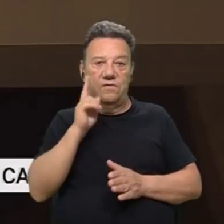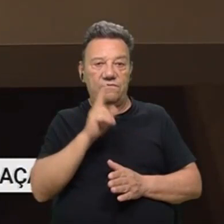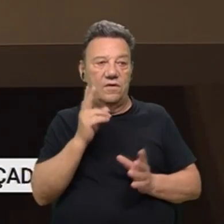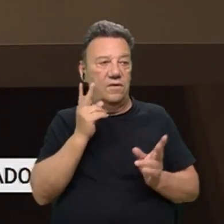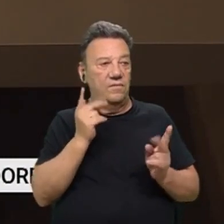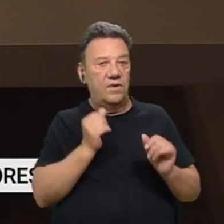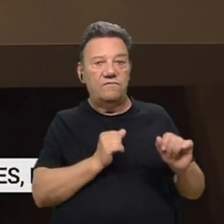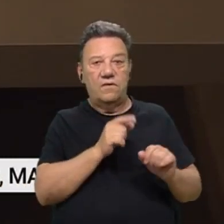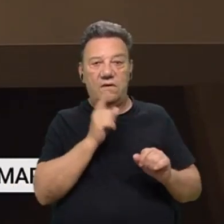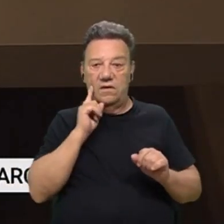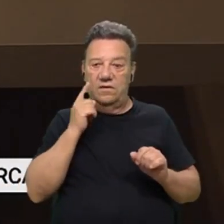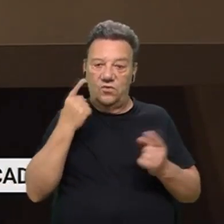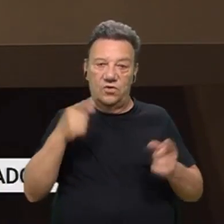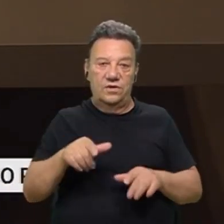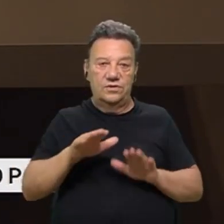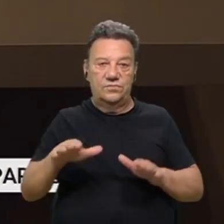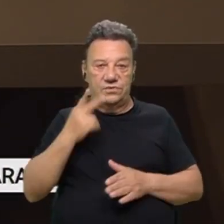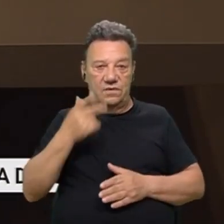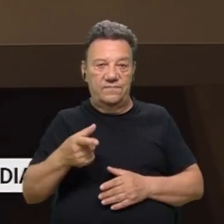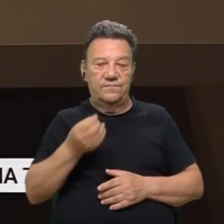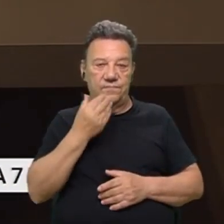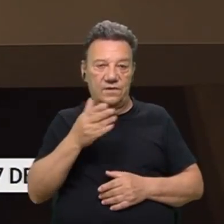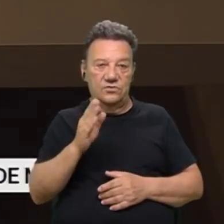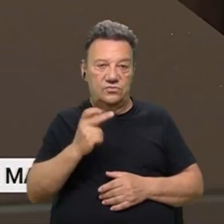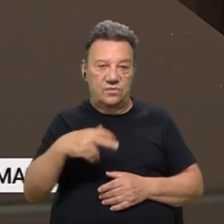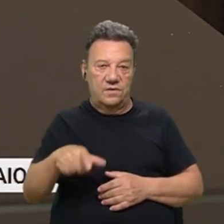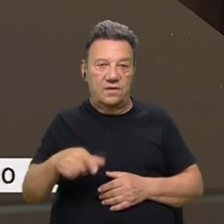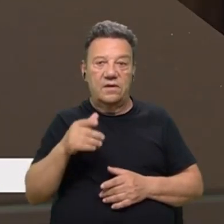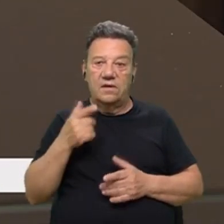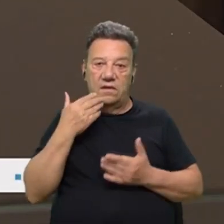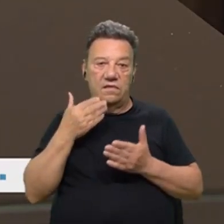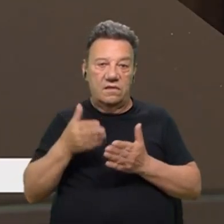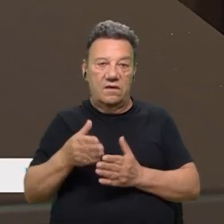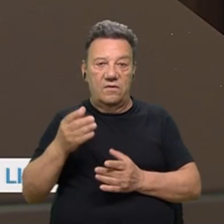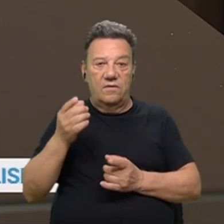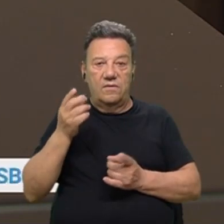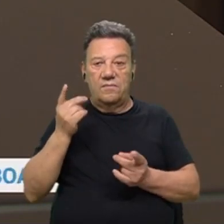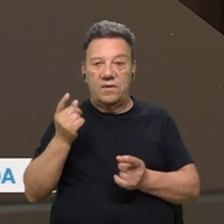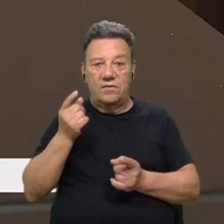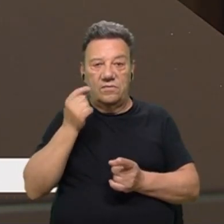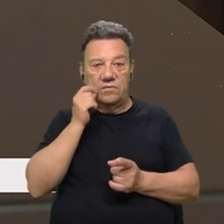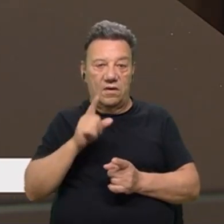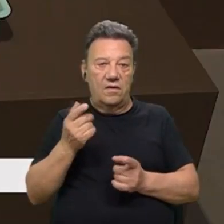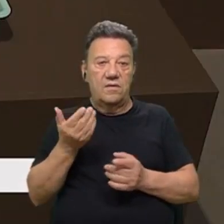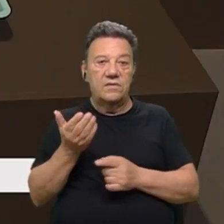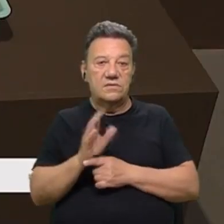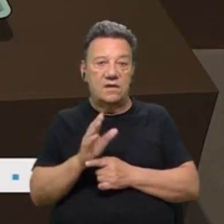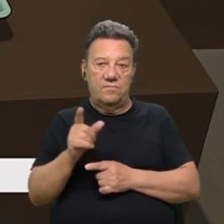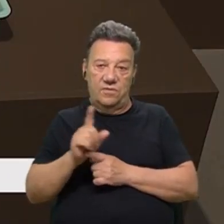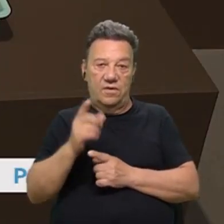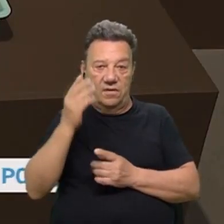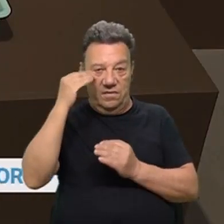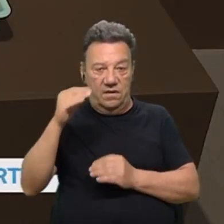Exposições muito obrigada Joana esta exposição dedicada ao brinquedo sem género com exemplos de didáticos